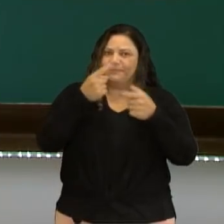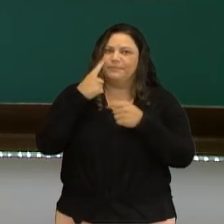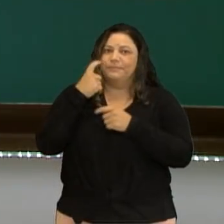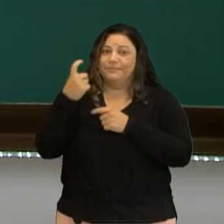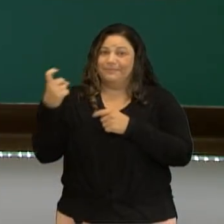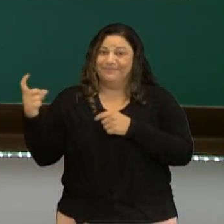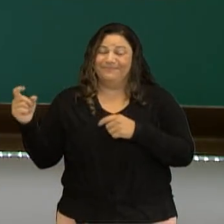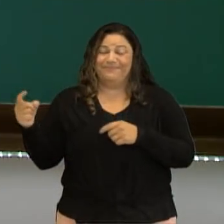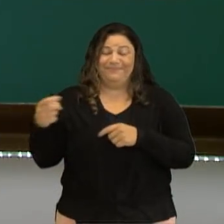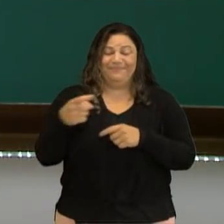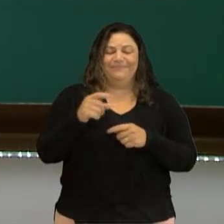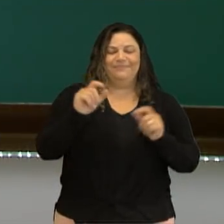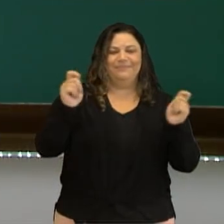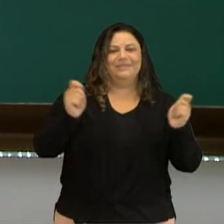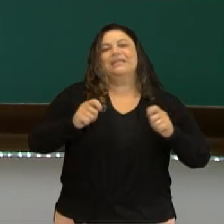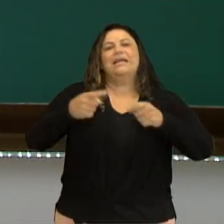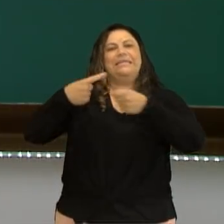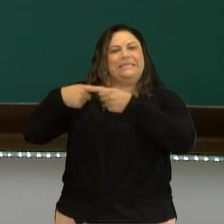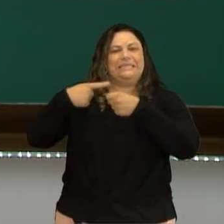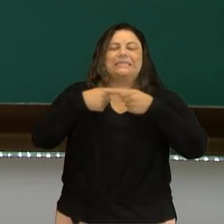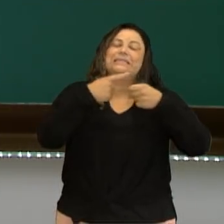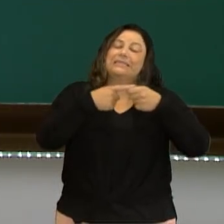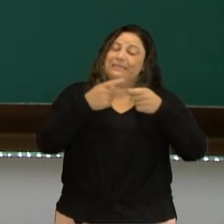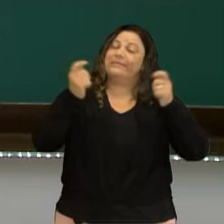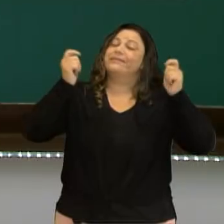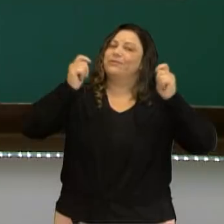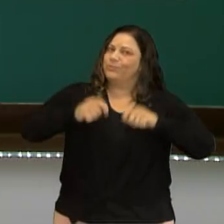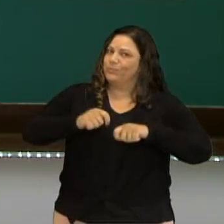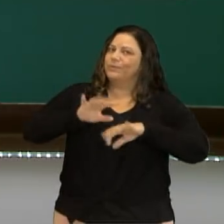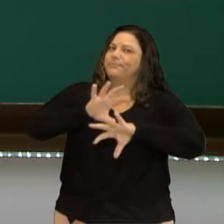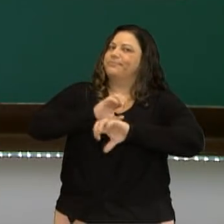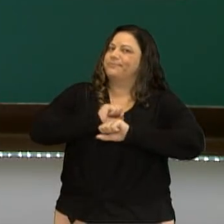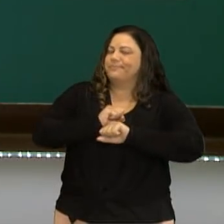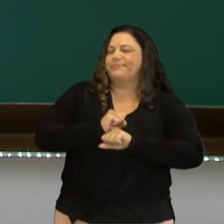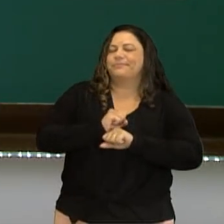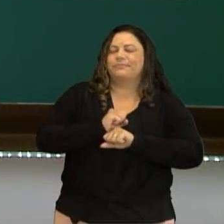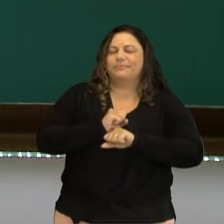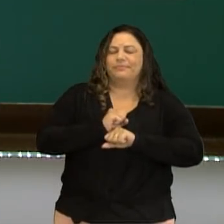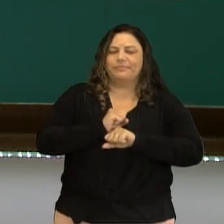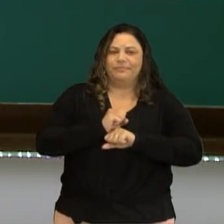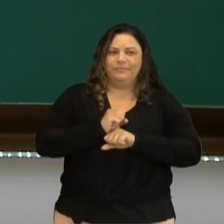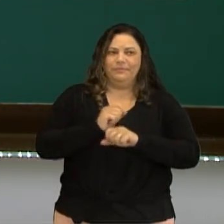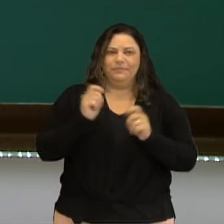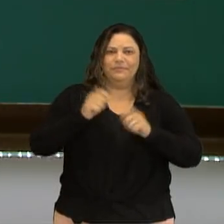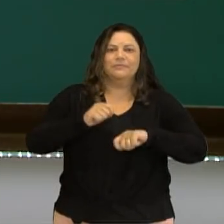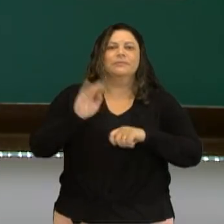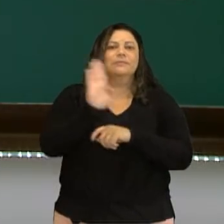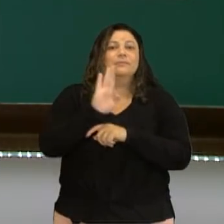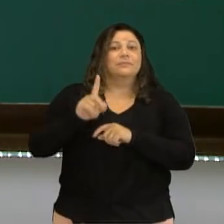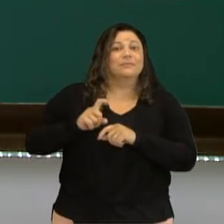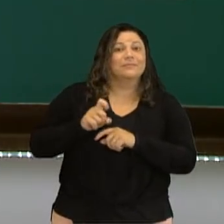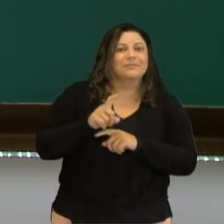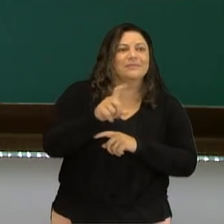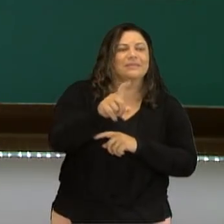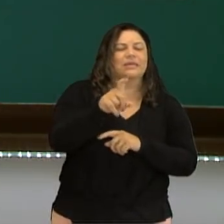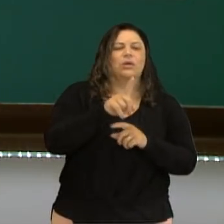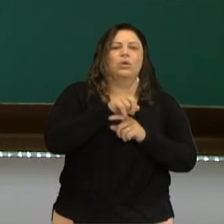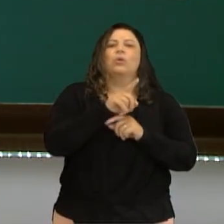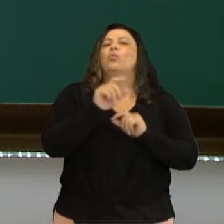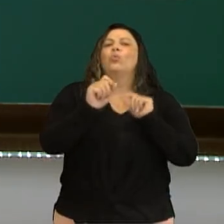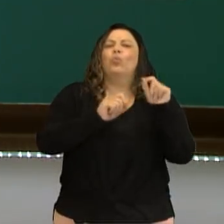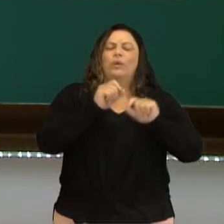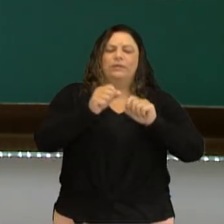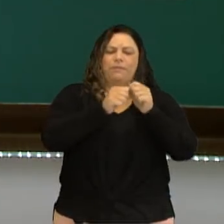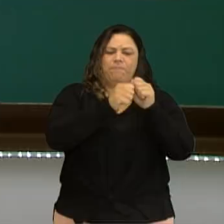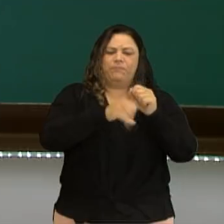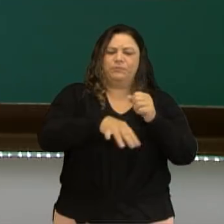nos grandes centros urbanos que podem conter essa bactéria em seus corpos. Quando urinam, entra em contato